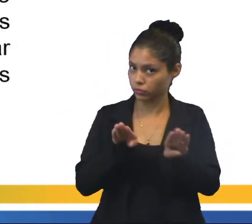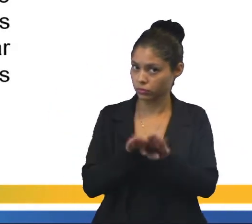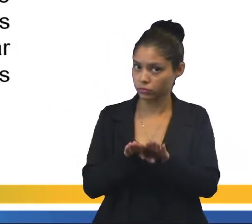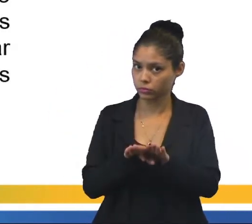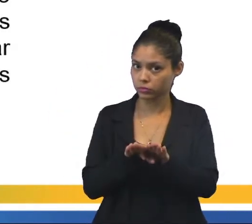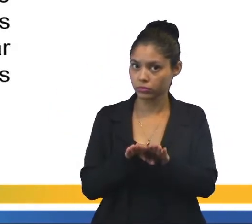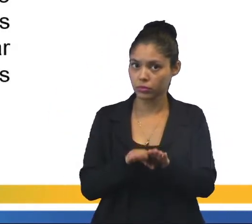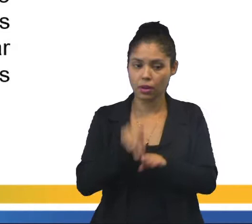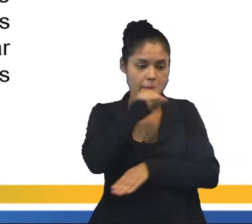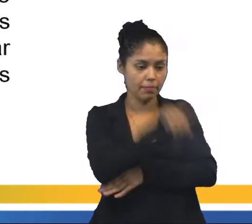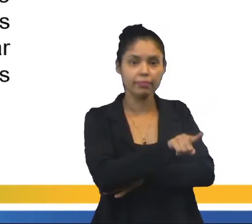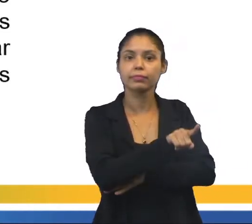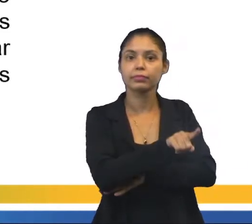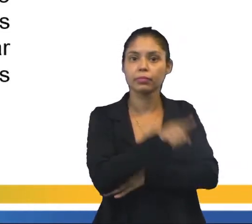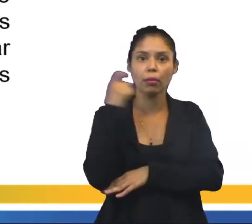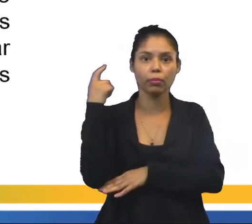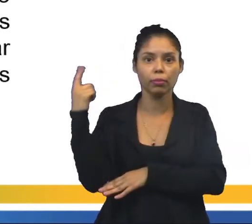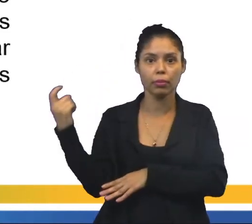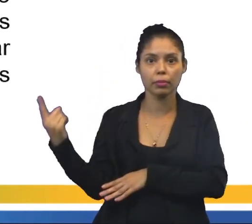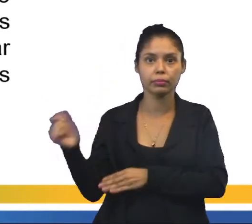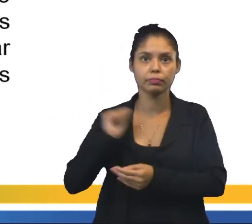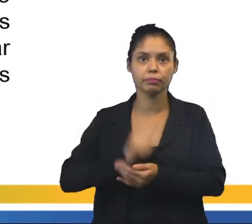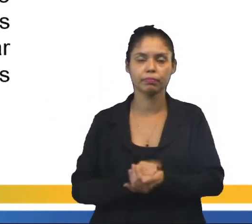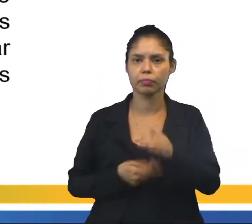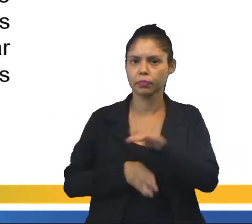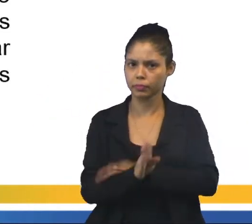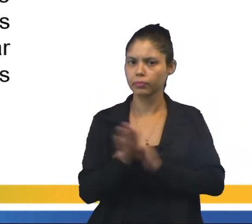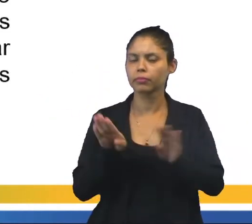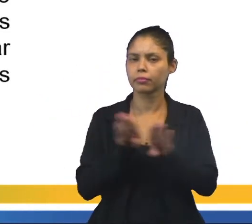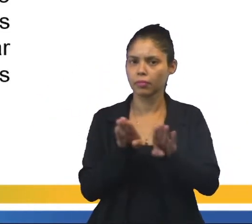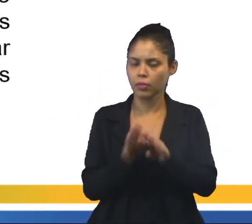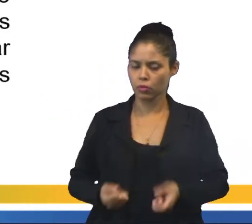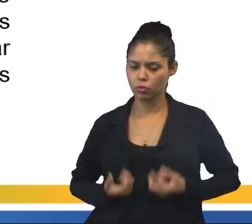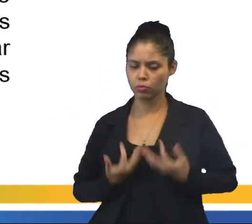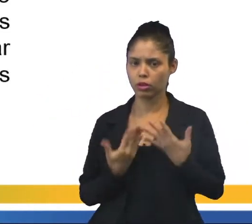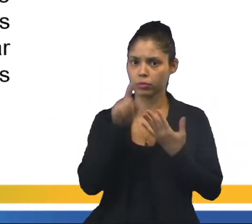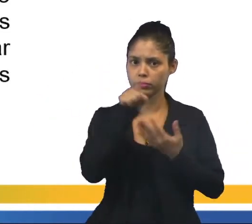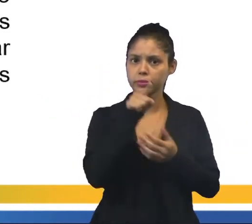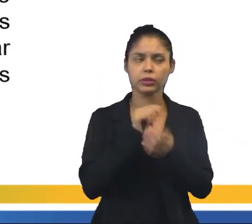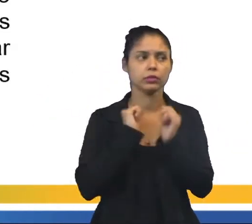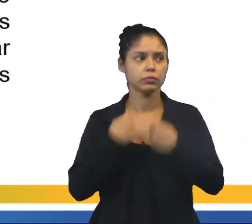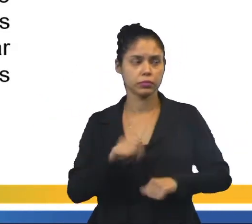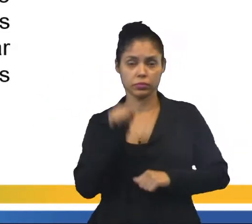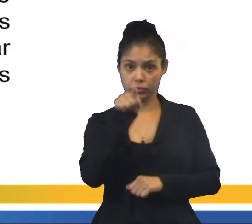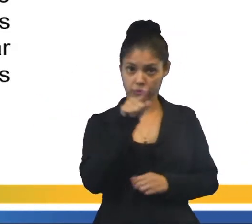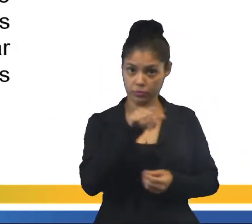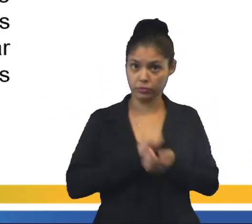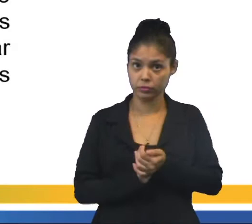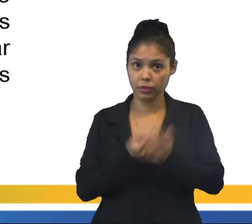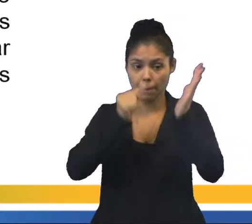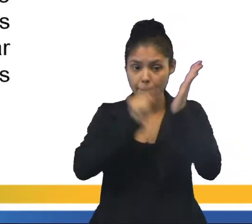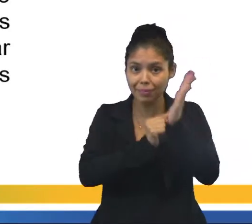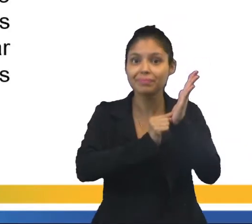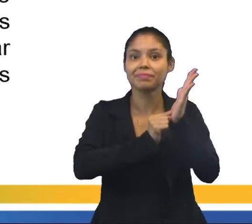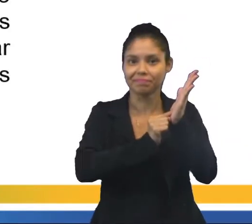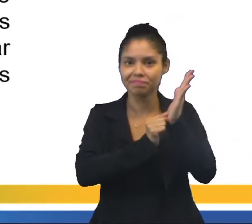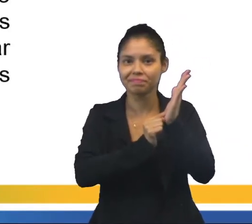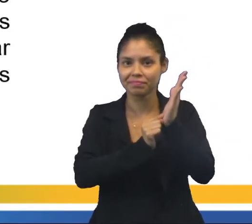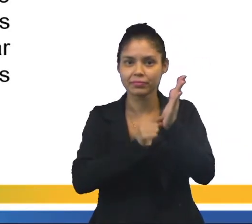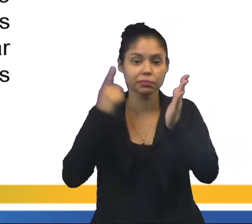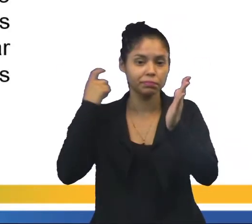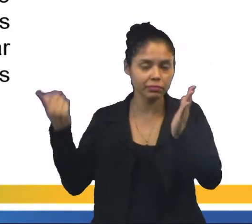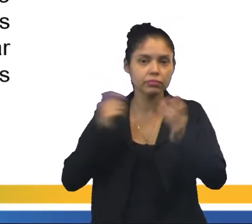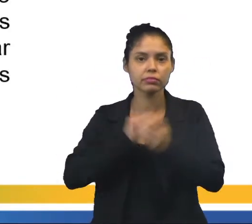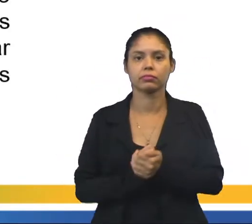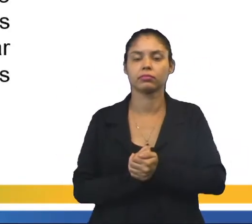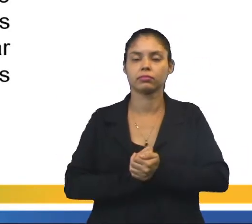a campainha de um apartamento, de uma casa para entrar, isso foi um som estimulado por você. Você teve que apertar a campainha para poder sair o som. Então,